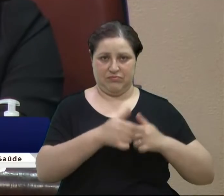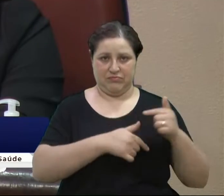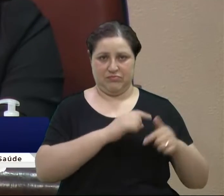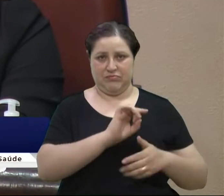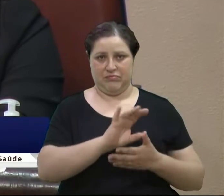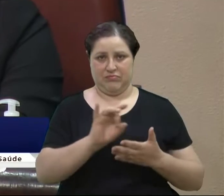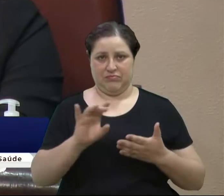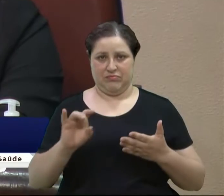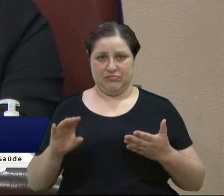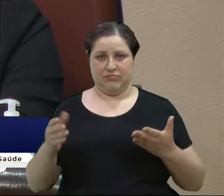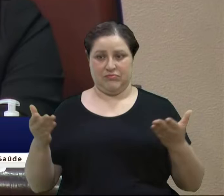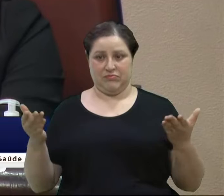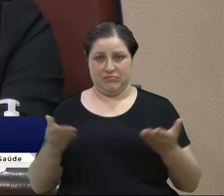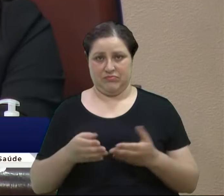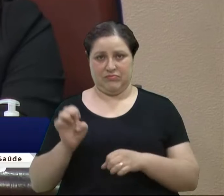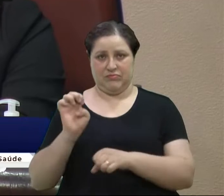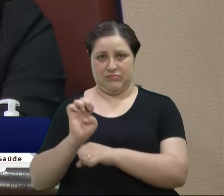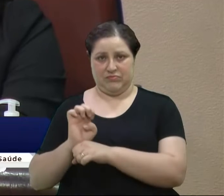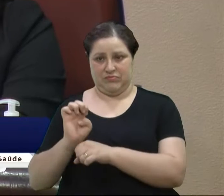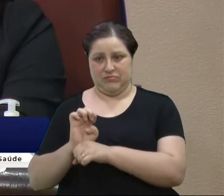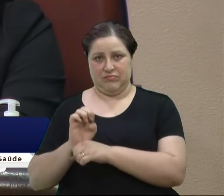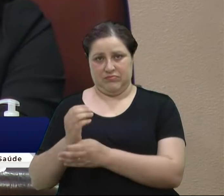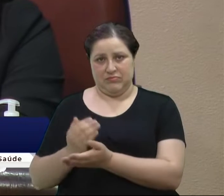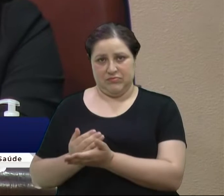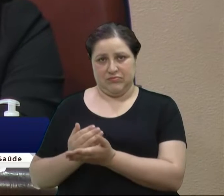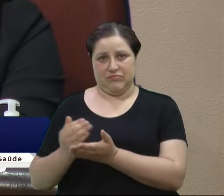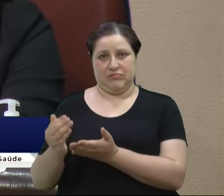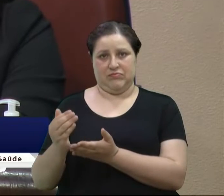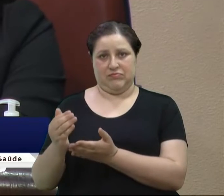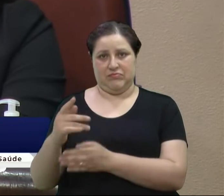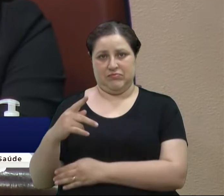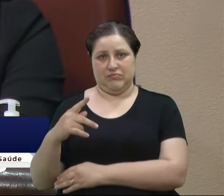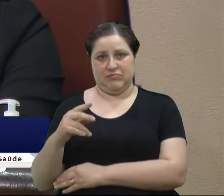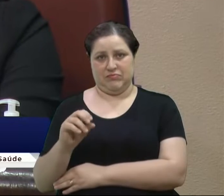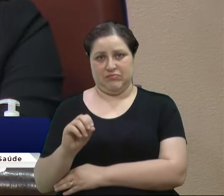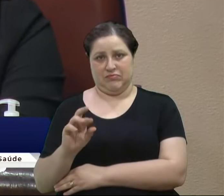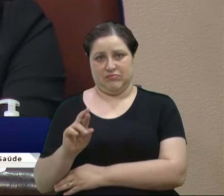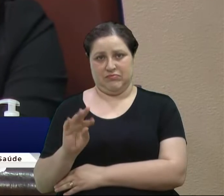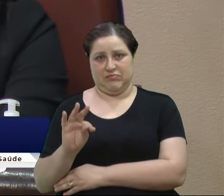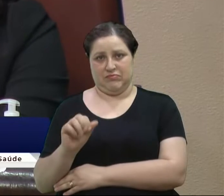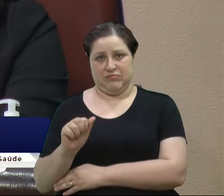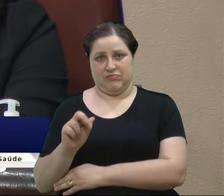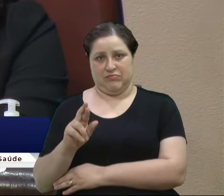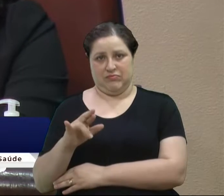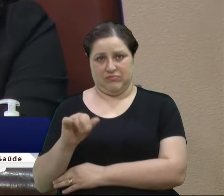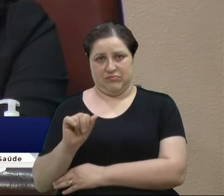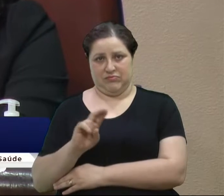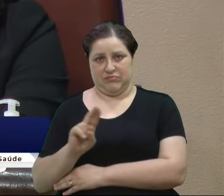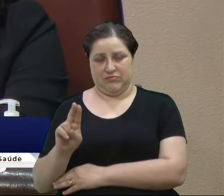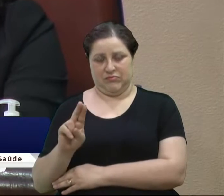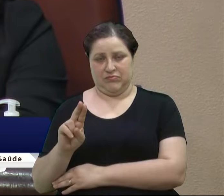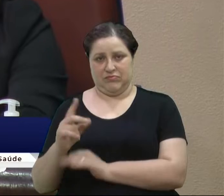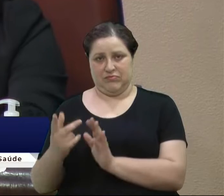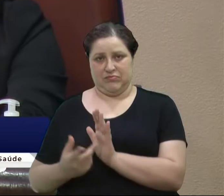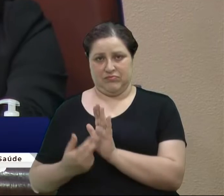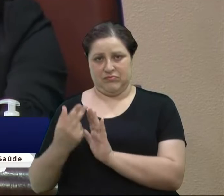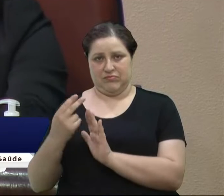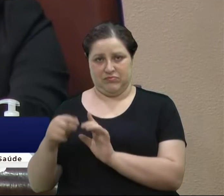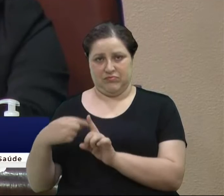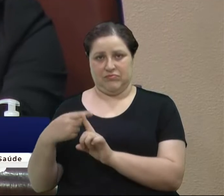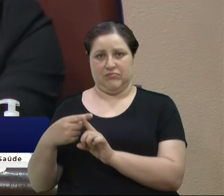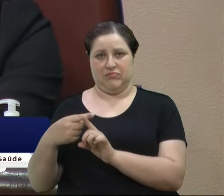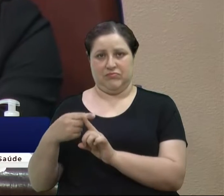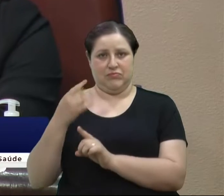o Cirurgia Mais, né? É uma portaria que ainda não foi publicada, então a gente não sabe